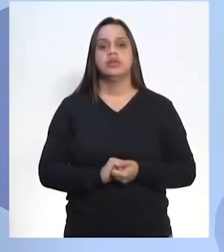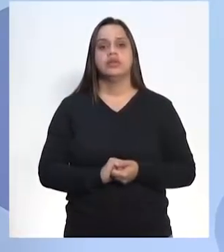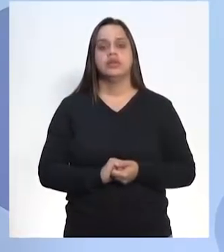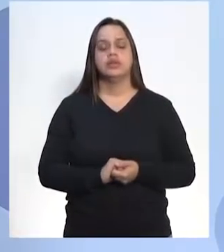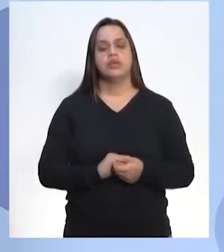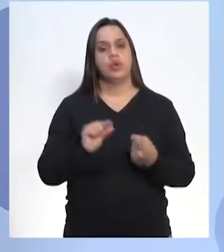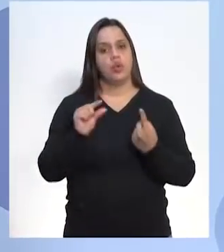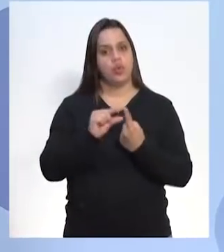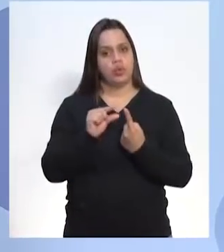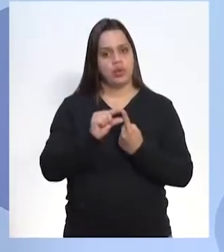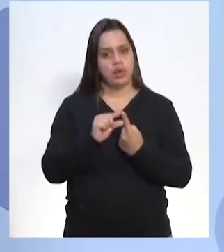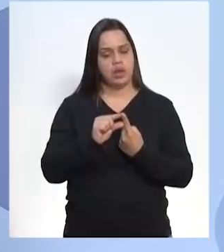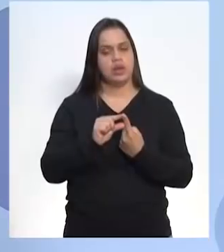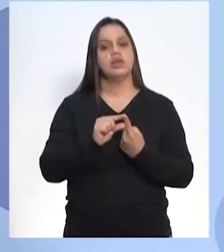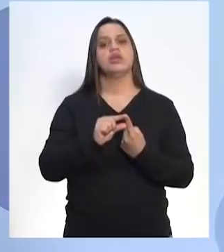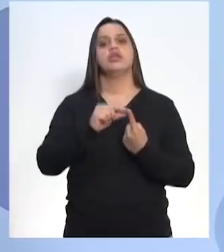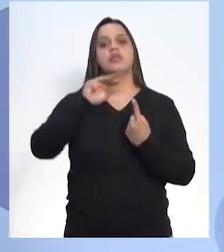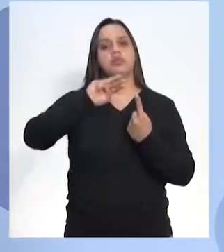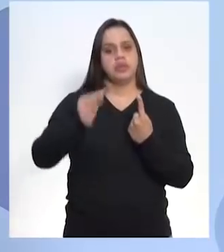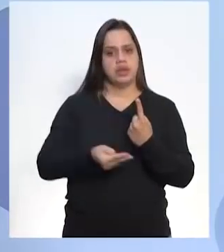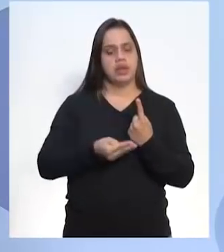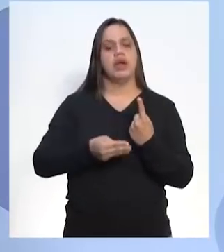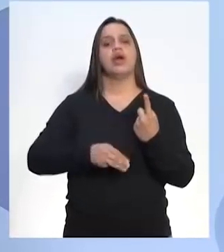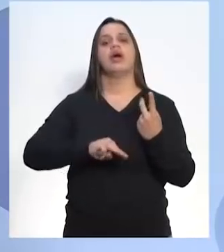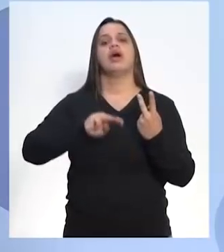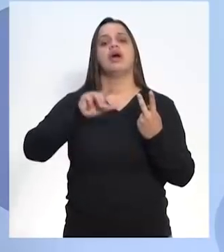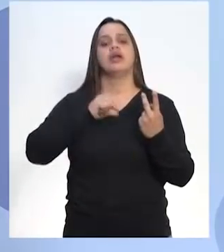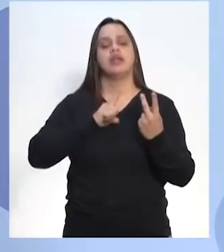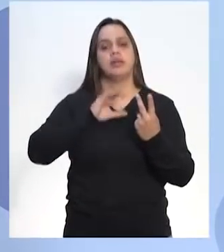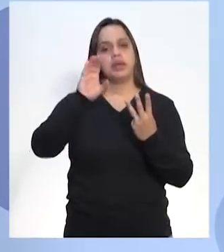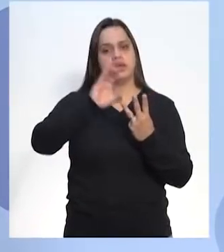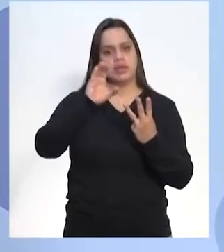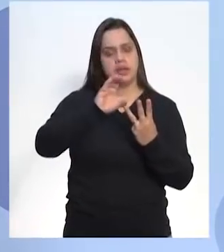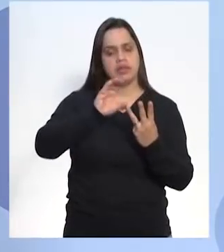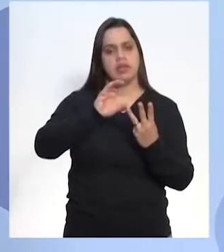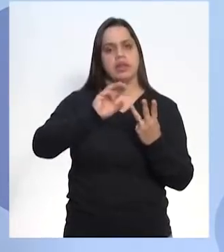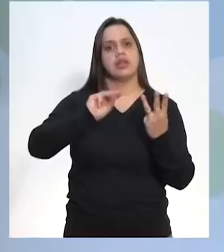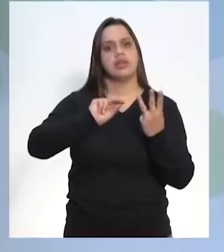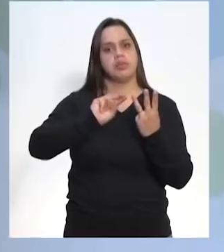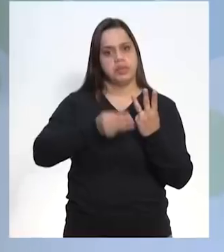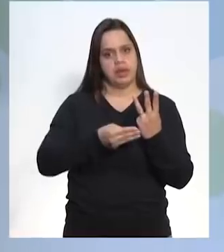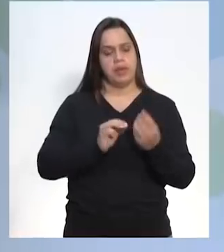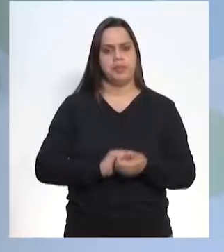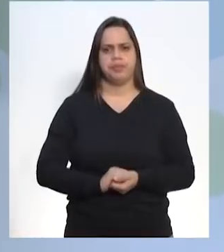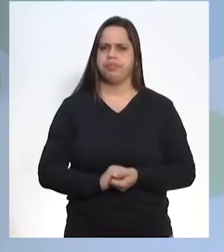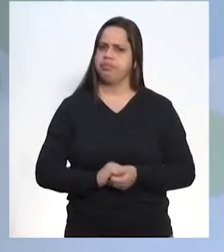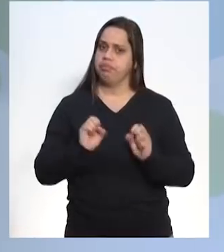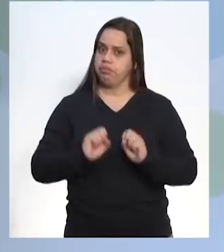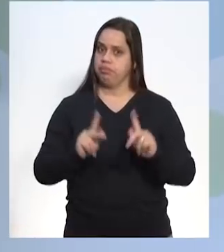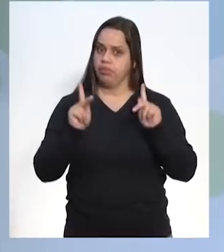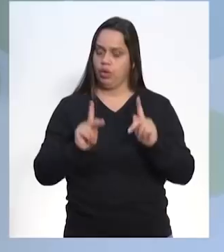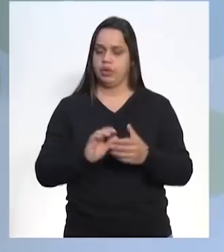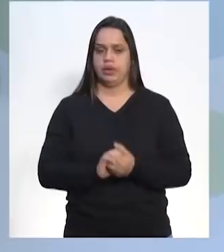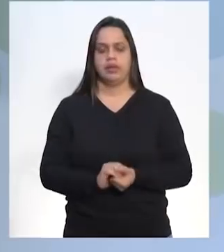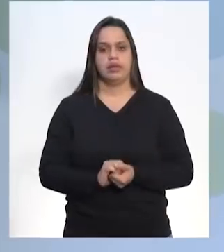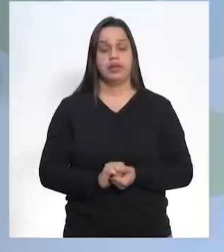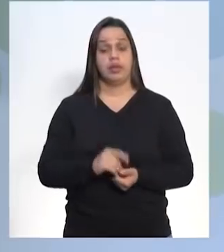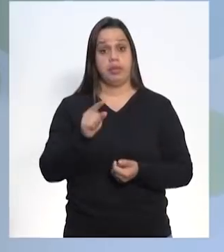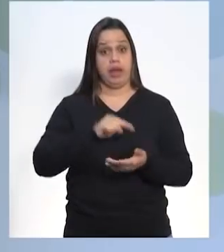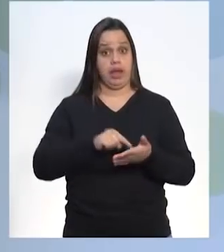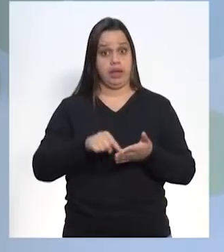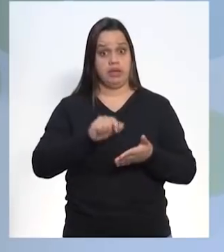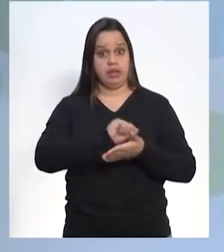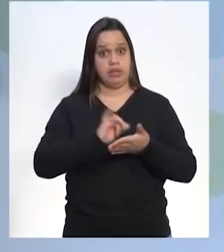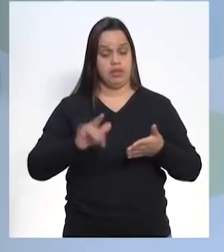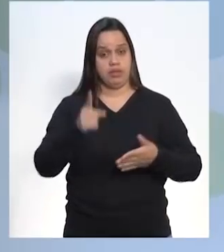unidade, unidade de milhar e centena de milhar. Beleza. Então, para essa atividade aí, no caso aí, vocês